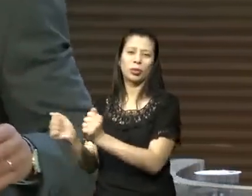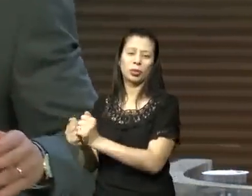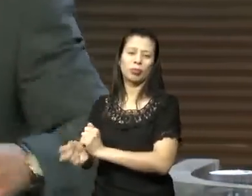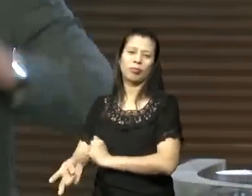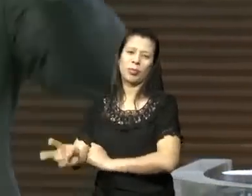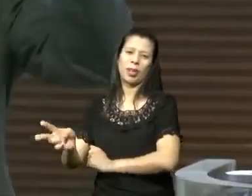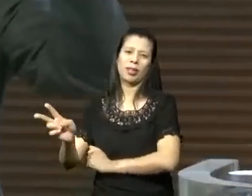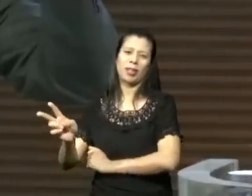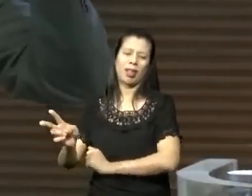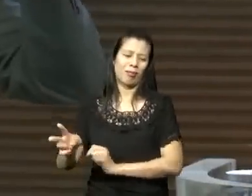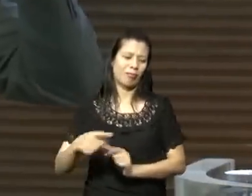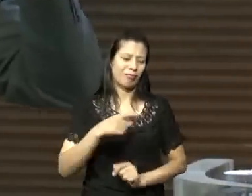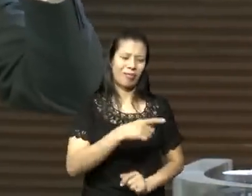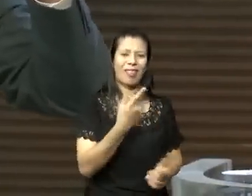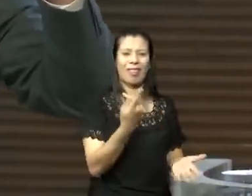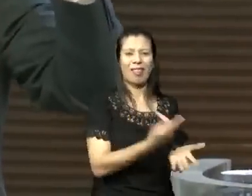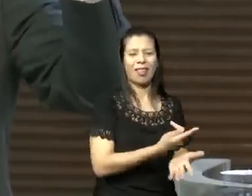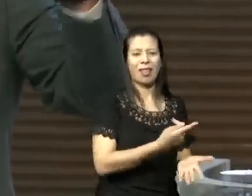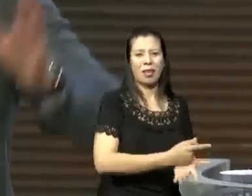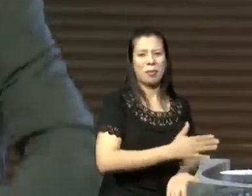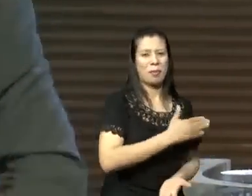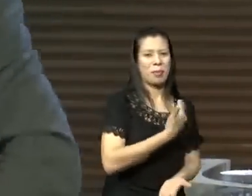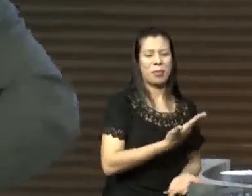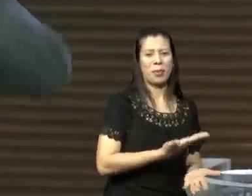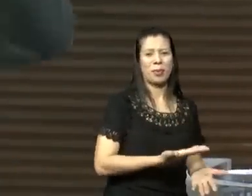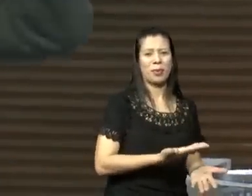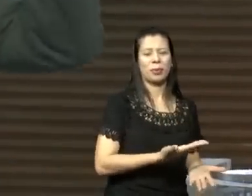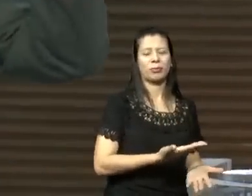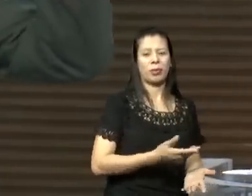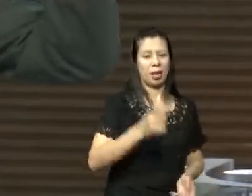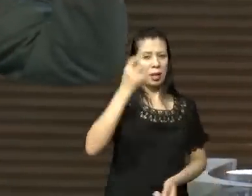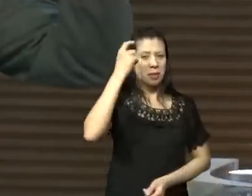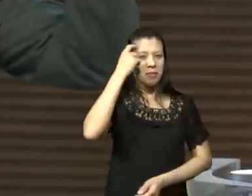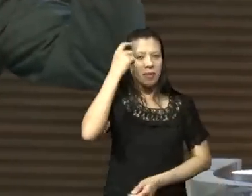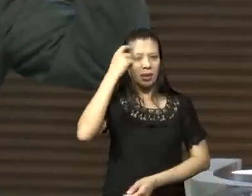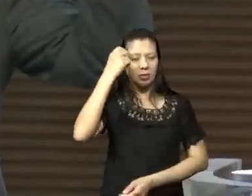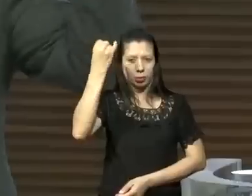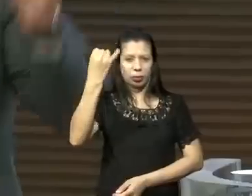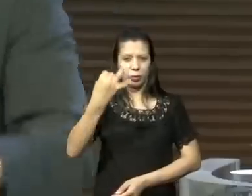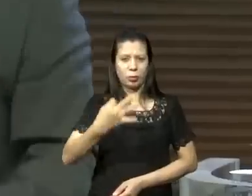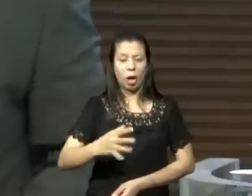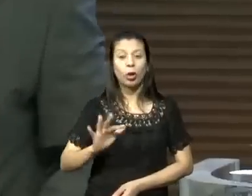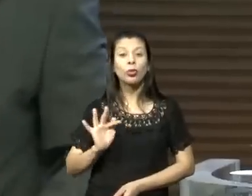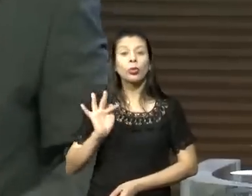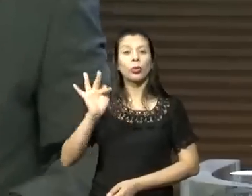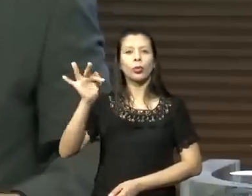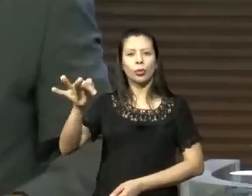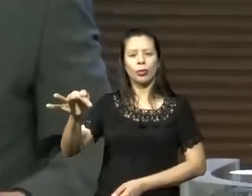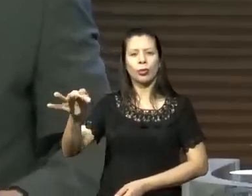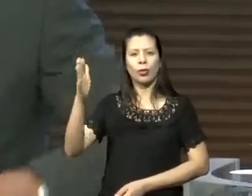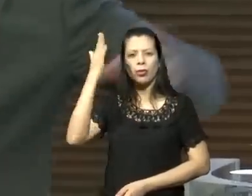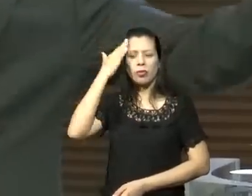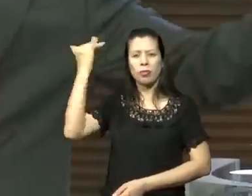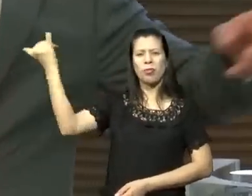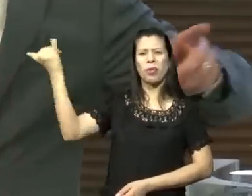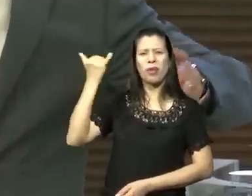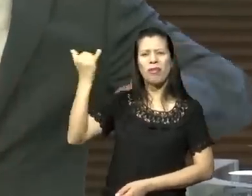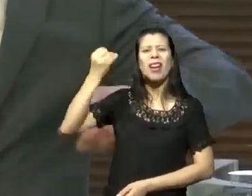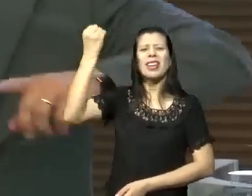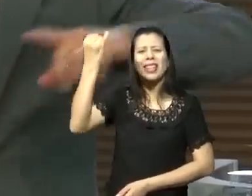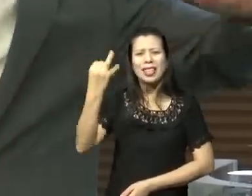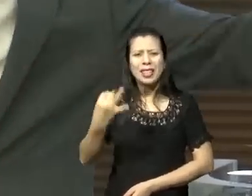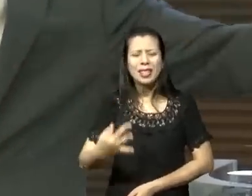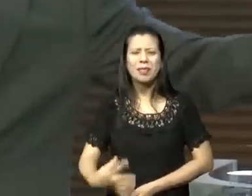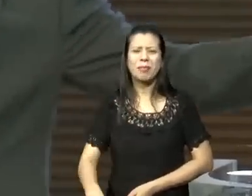vários profetas fala que quando o espírito de Deus foi retirado plenamente a ver a fome não de pão